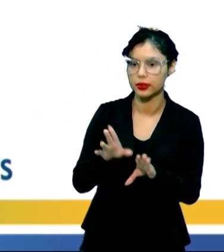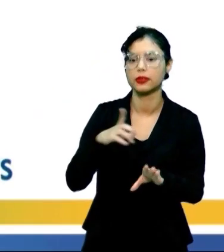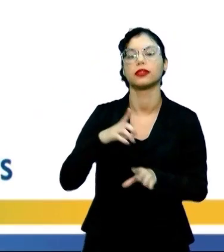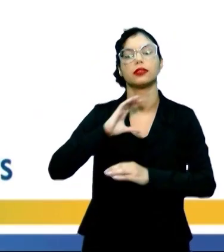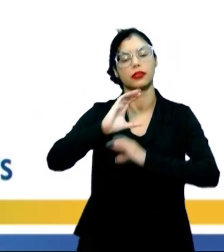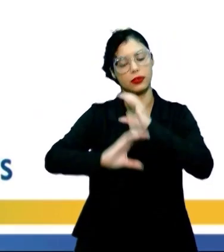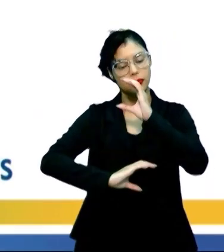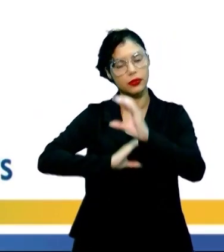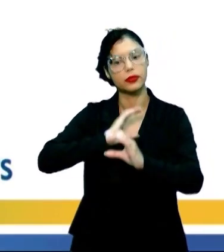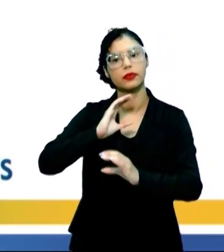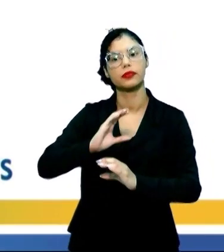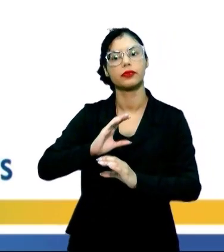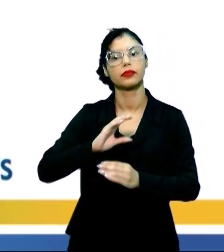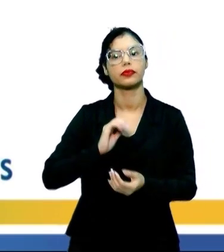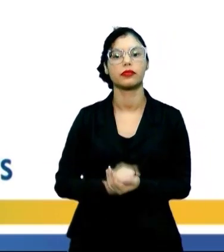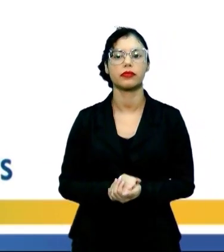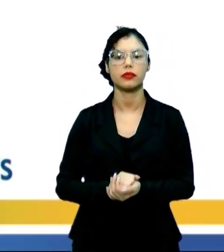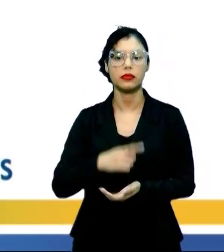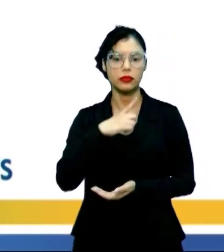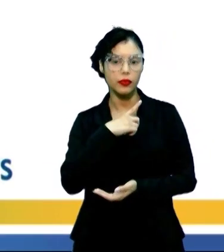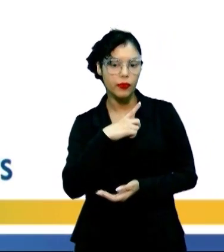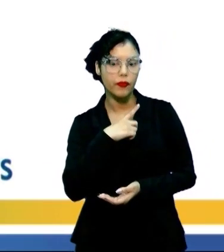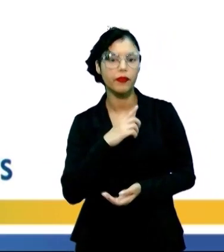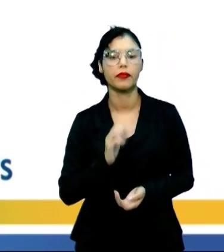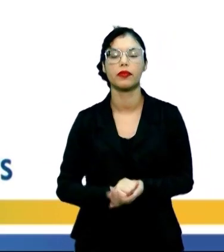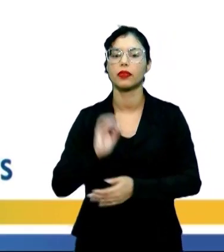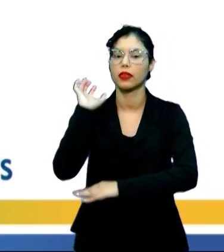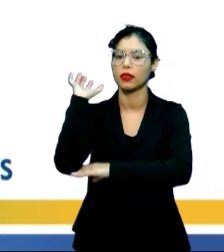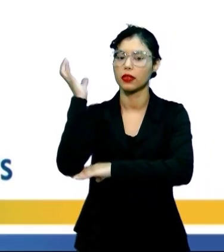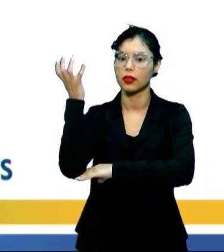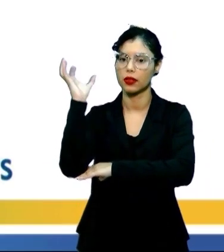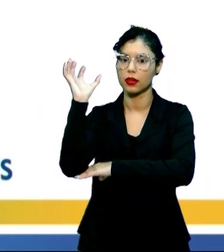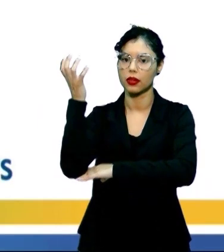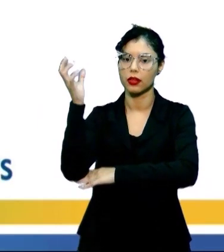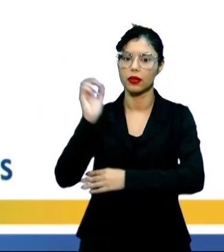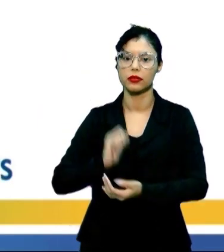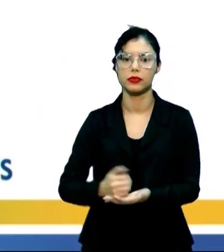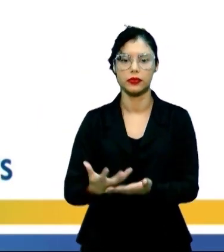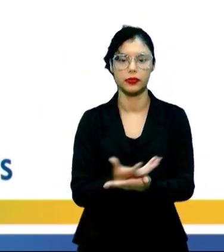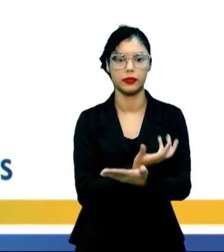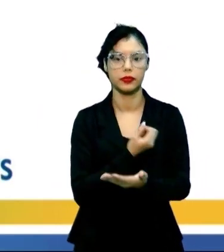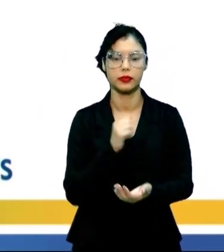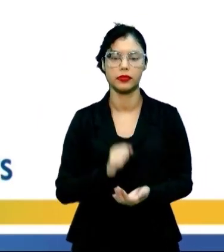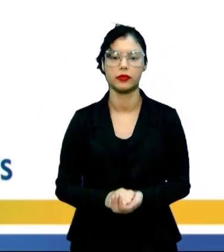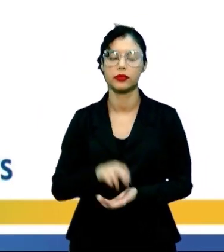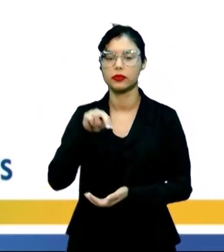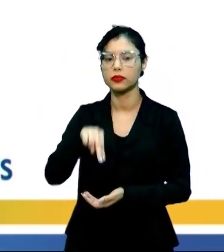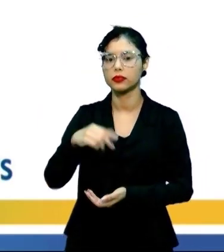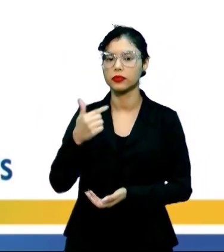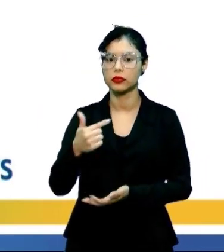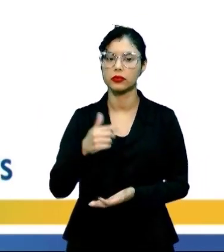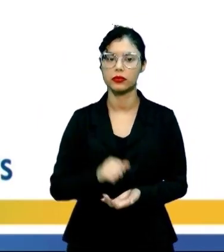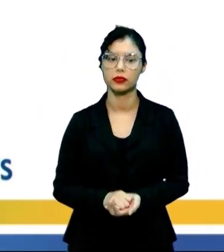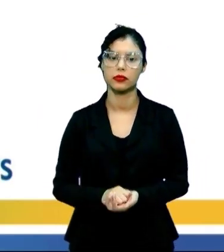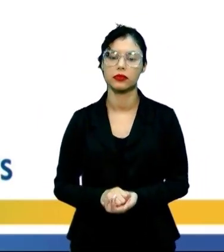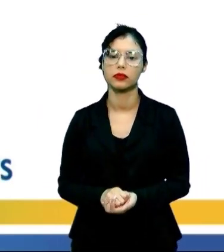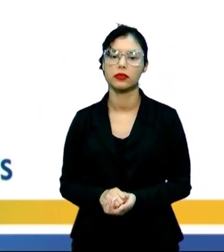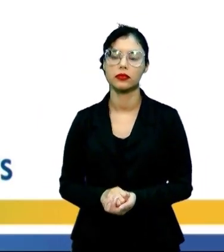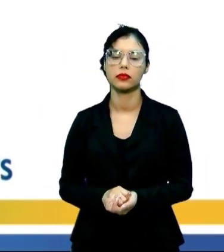ciclo, tá? As plantas obtêm esse composto na água que retiram do solo. Legal. Vamos para o